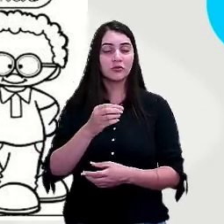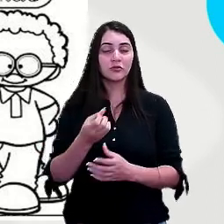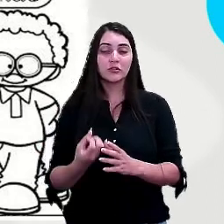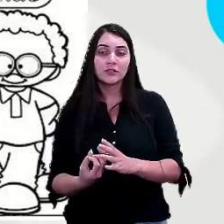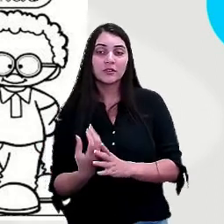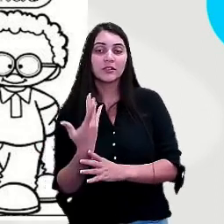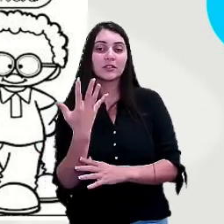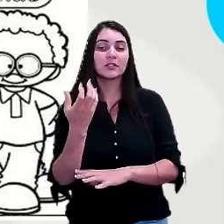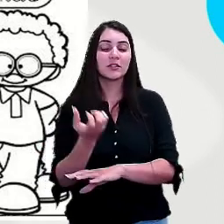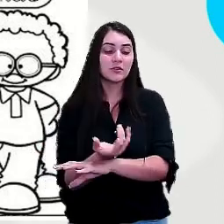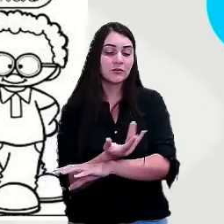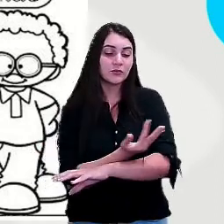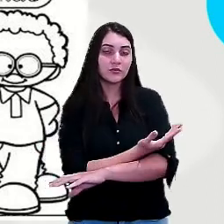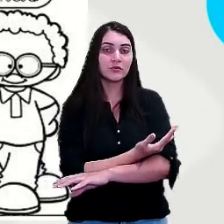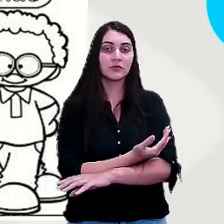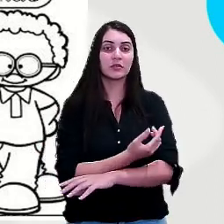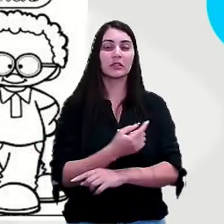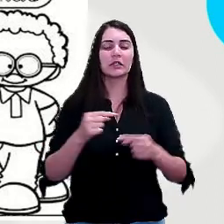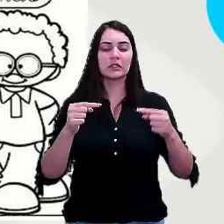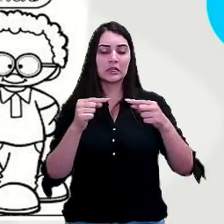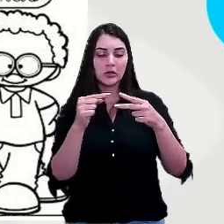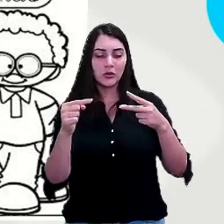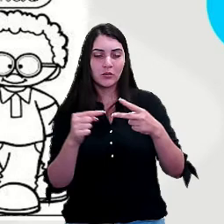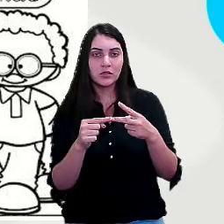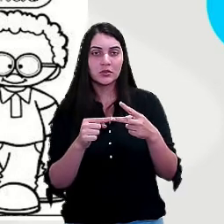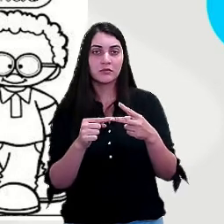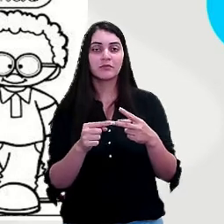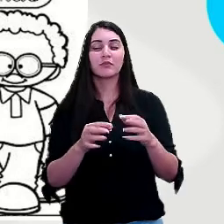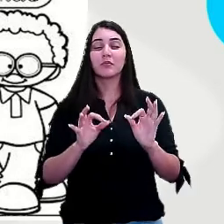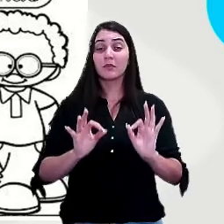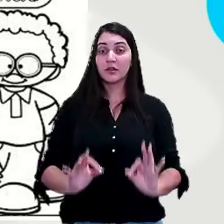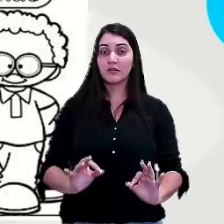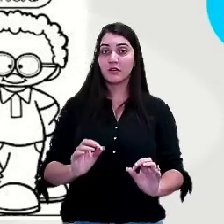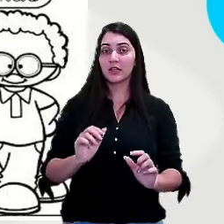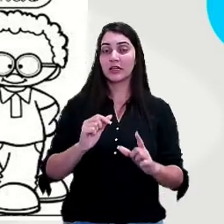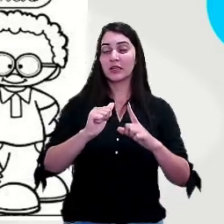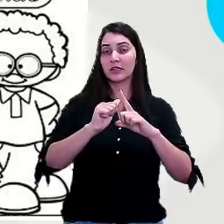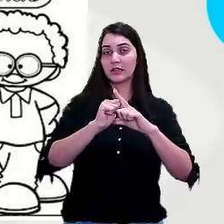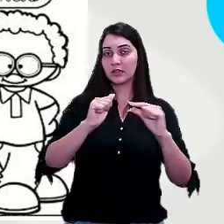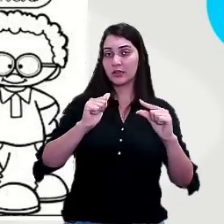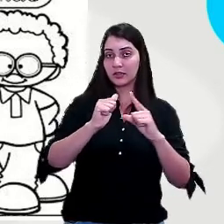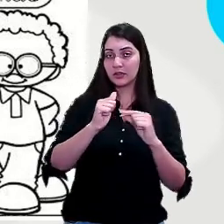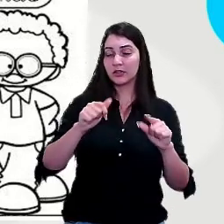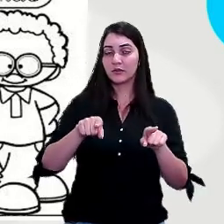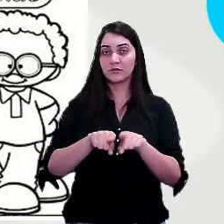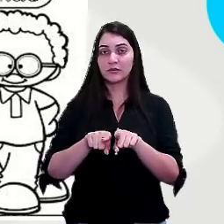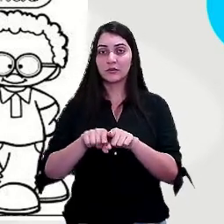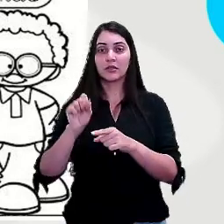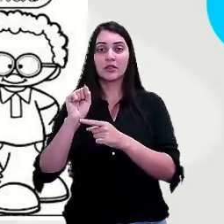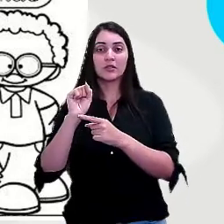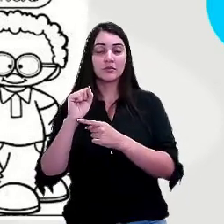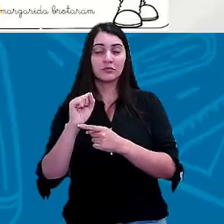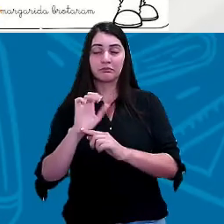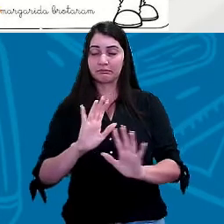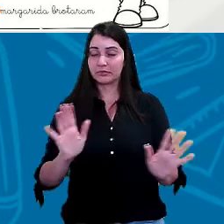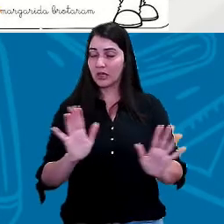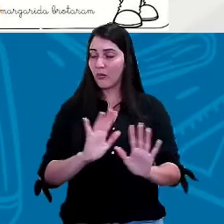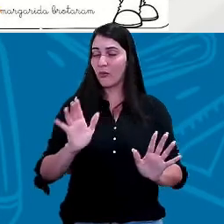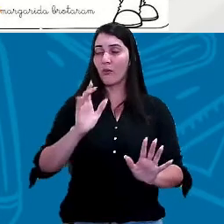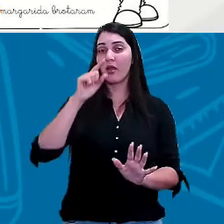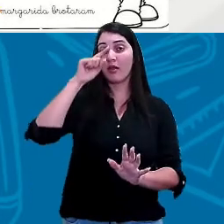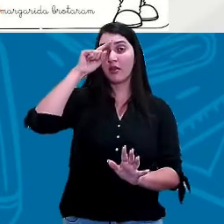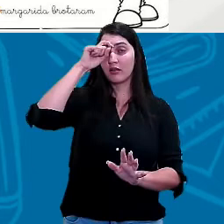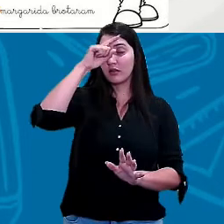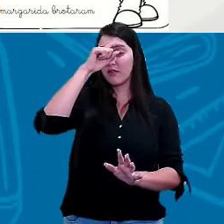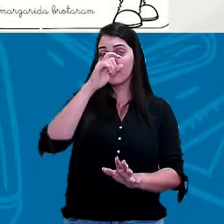perfeita entre artigo e substantivo. Então, não é difícil, pessoal. É facinho. Basta você ter